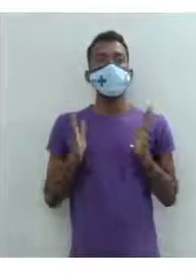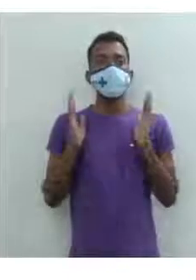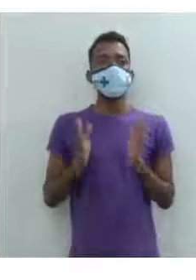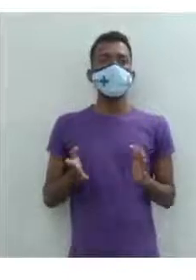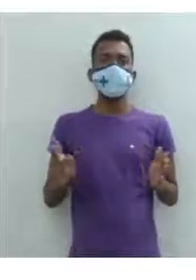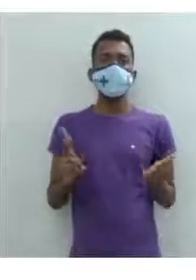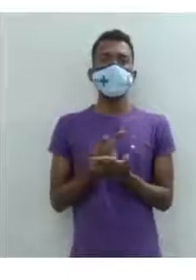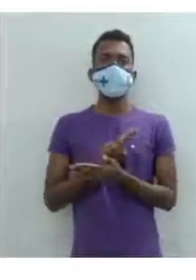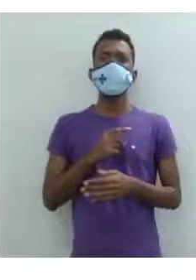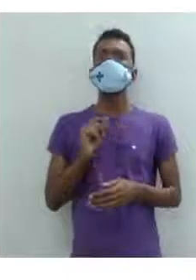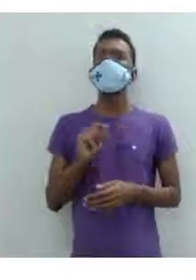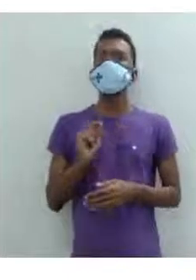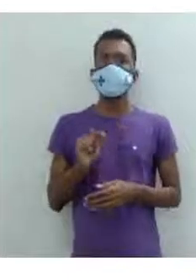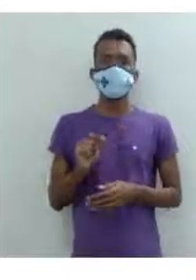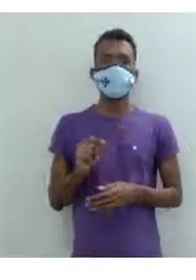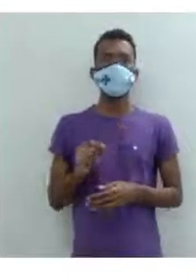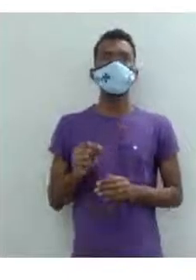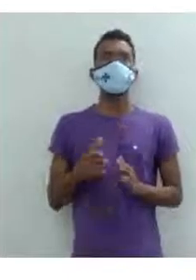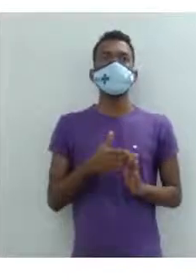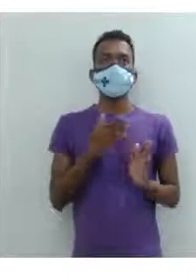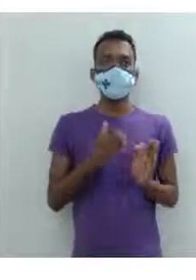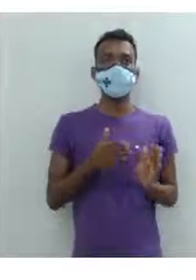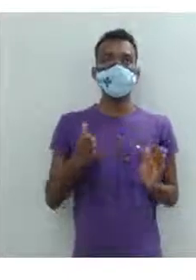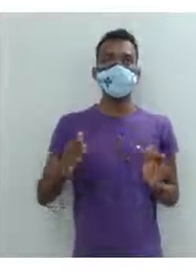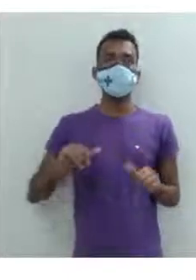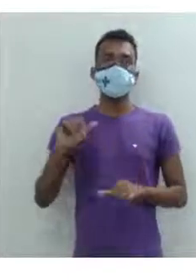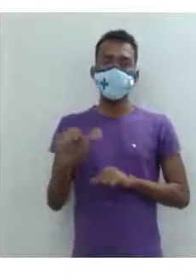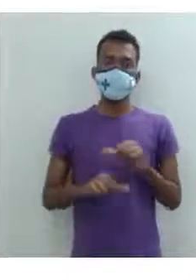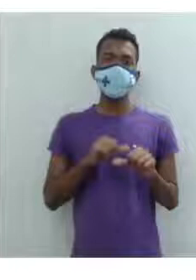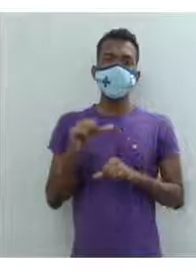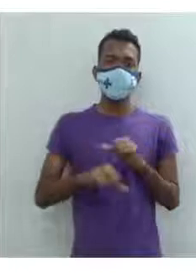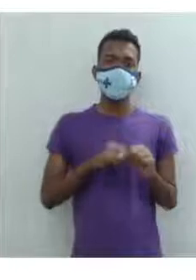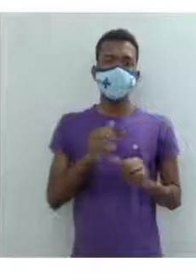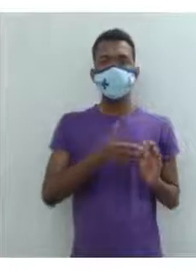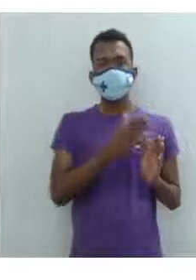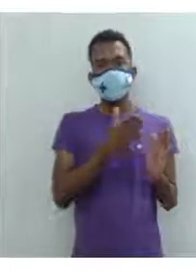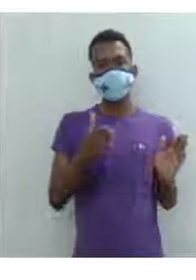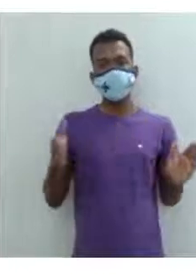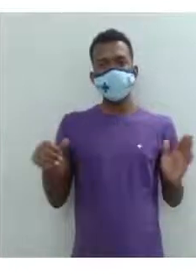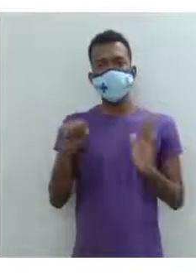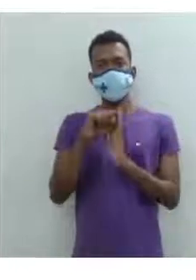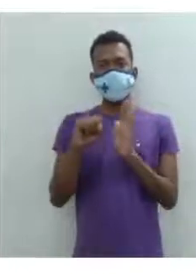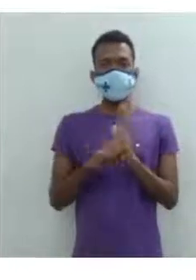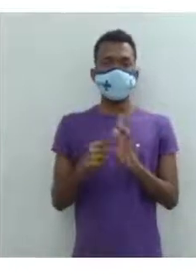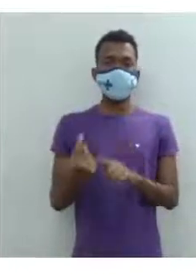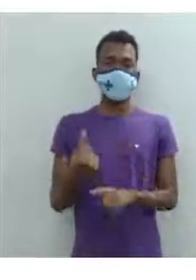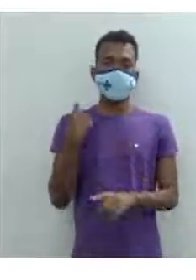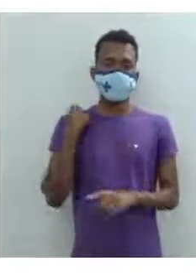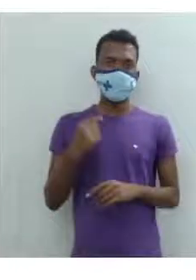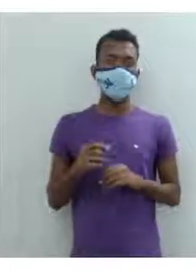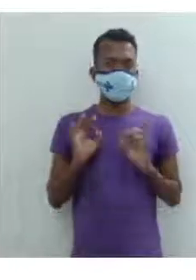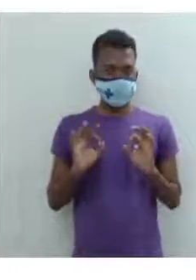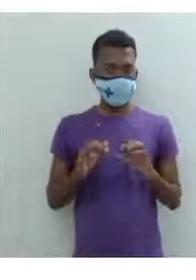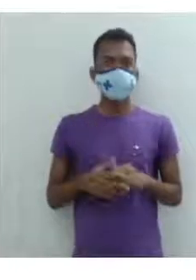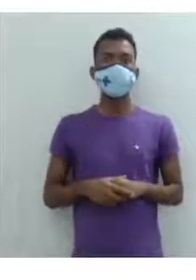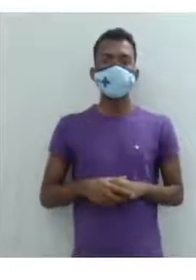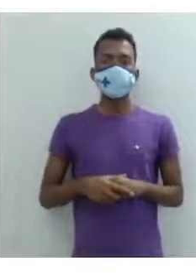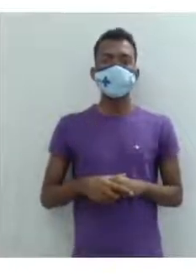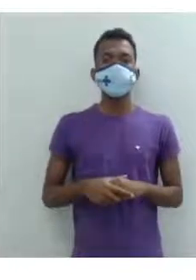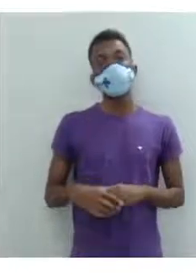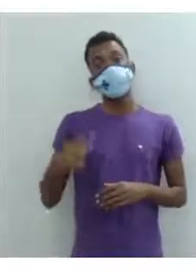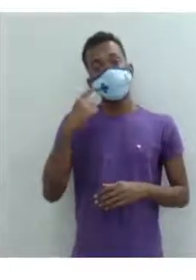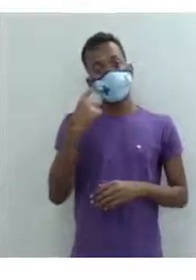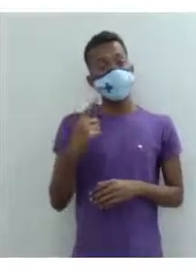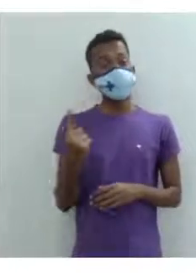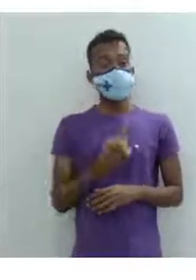dar sinais de mudança nas últimas décadas do século passado, né? Então, vejamos, então nós